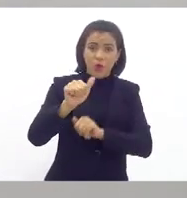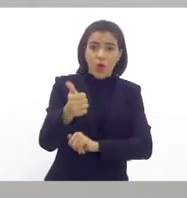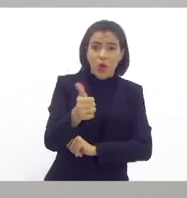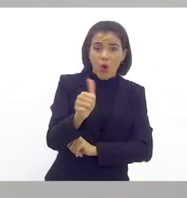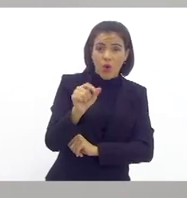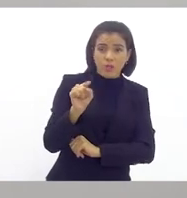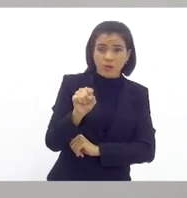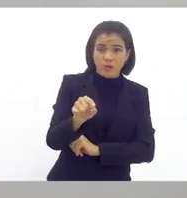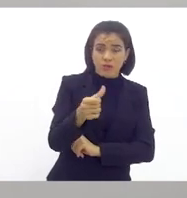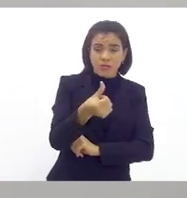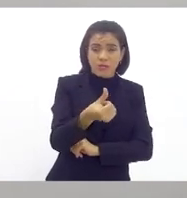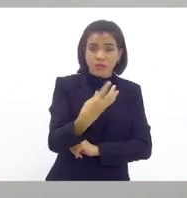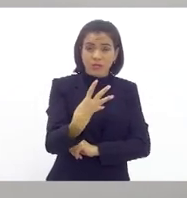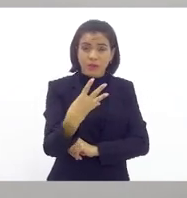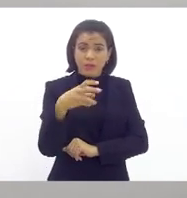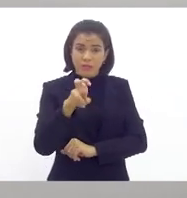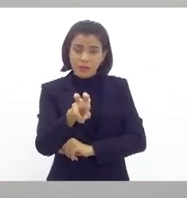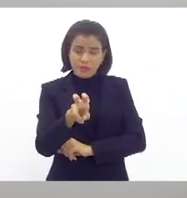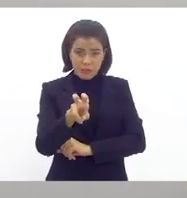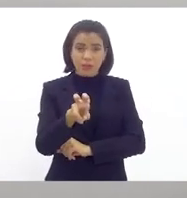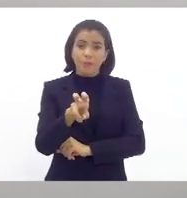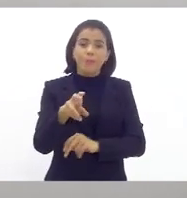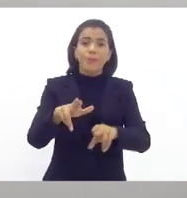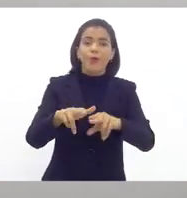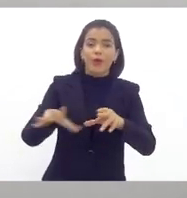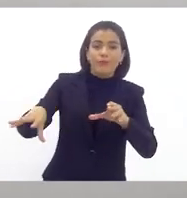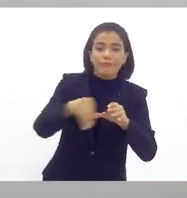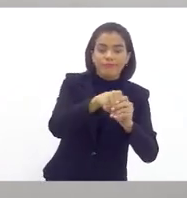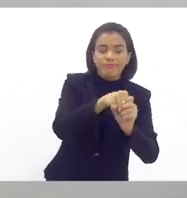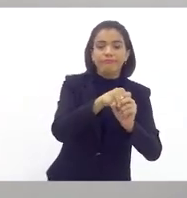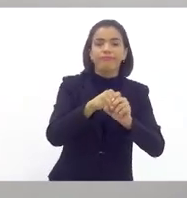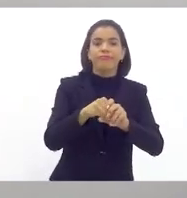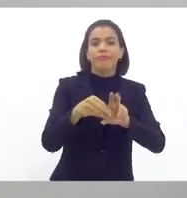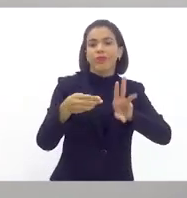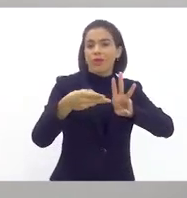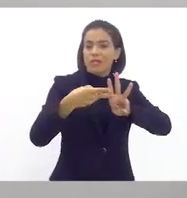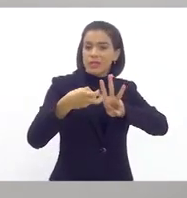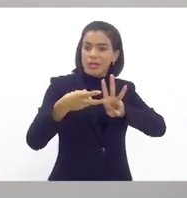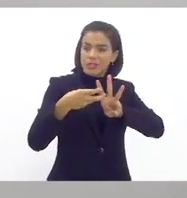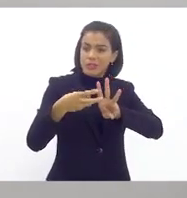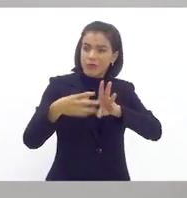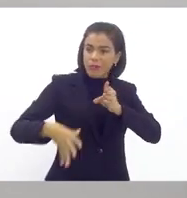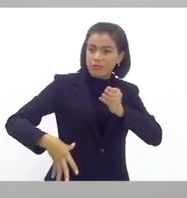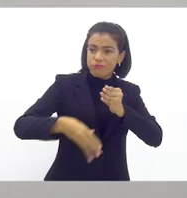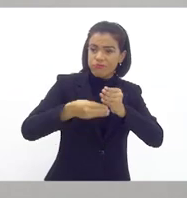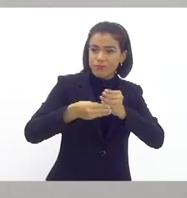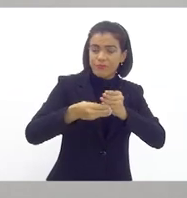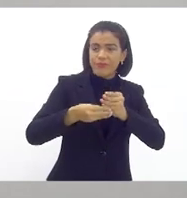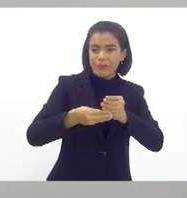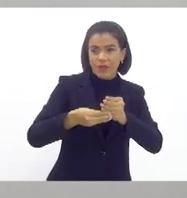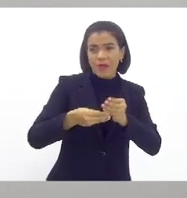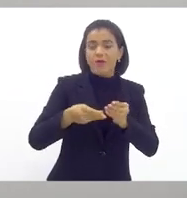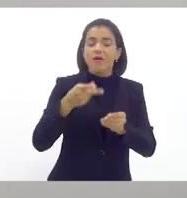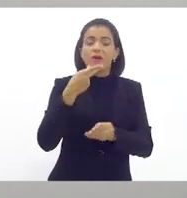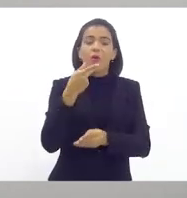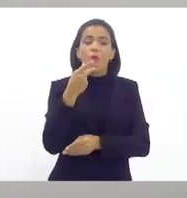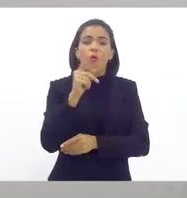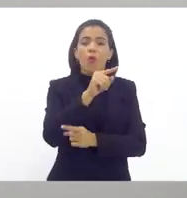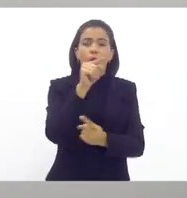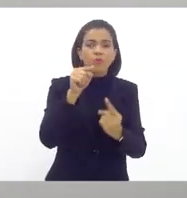.645, porque trata da questão indígena, que é um complemento. Essa lei visa mexer,